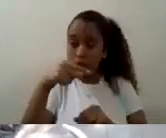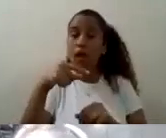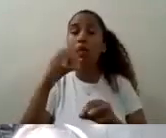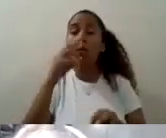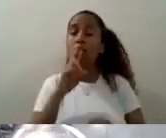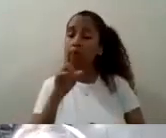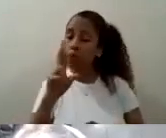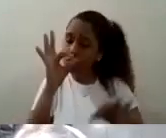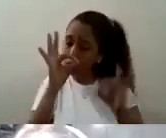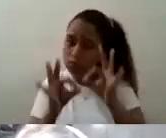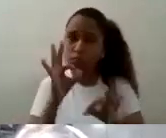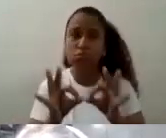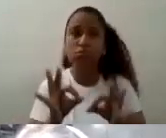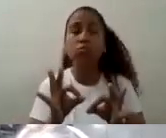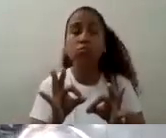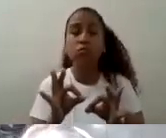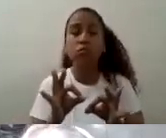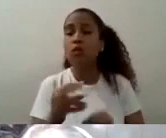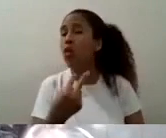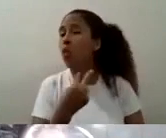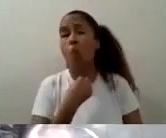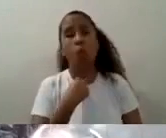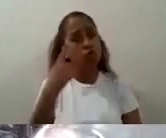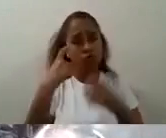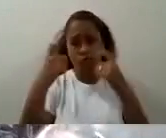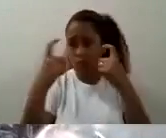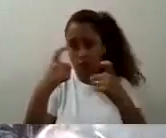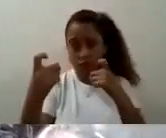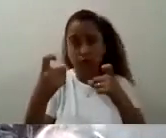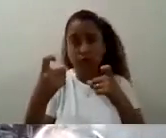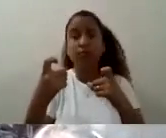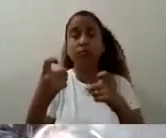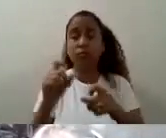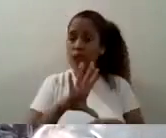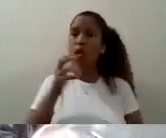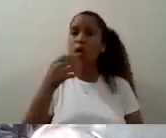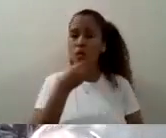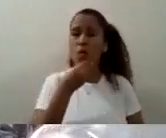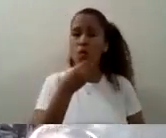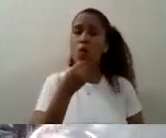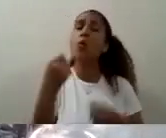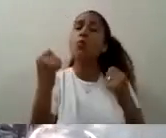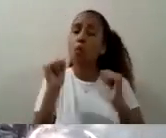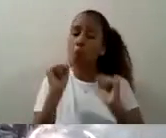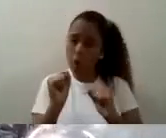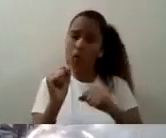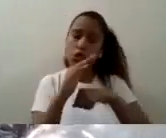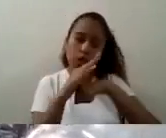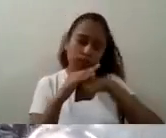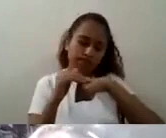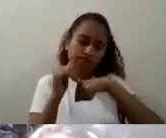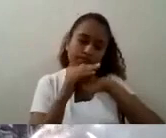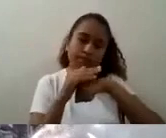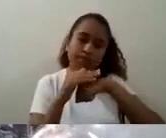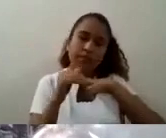significa ser violento, mas que a masculinidade ela também pode ser amorosa e acolhedora